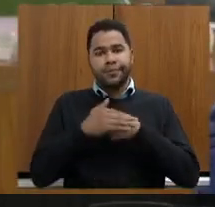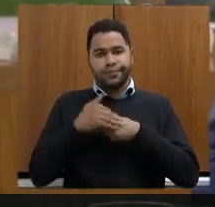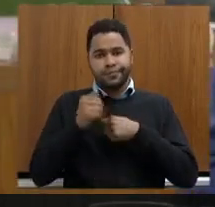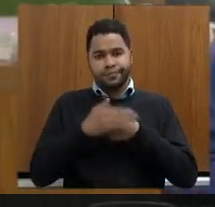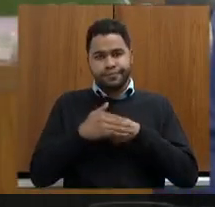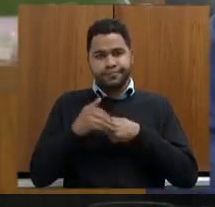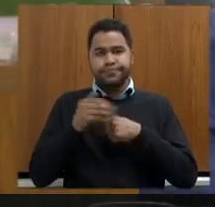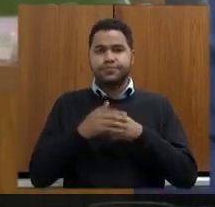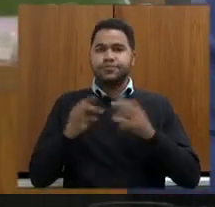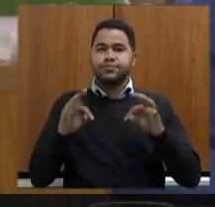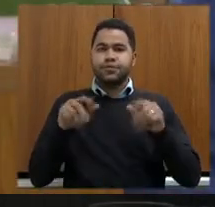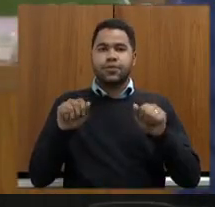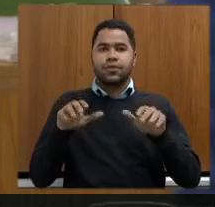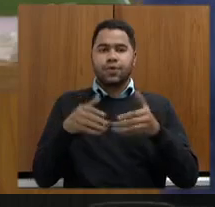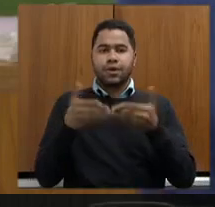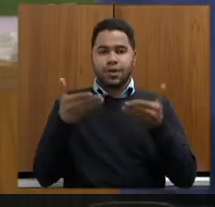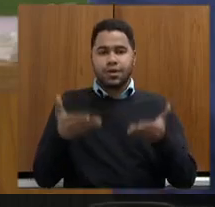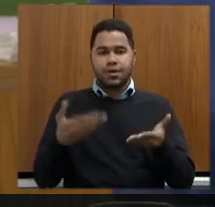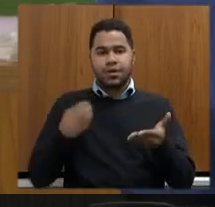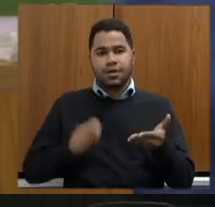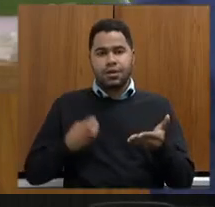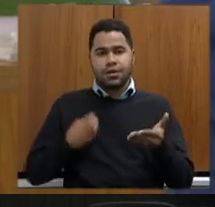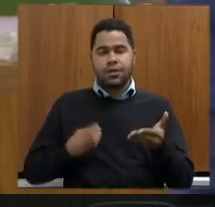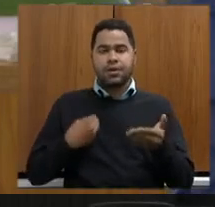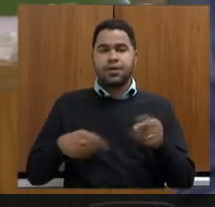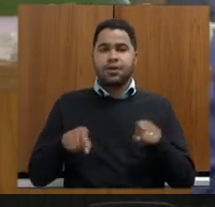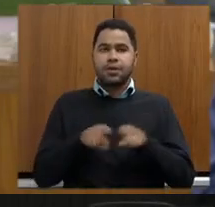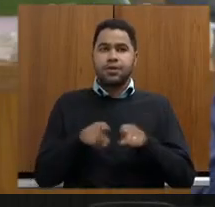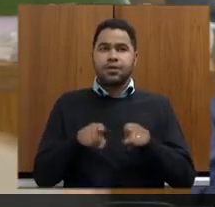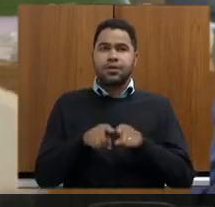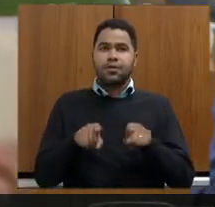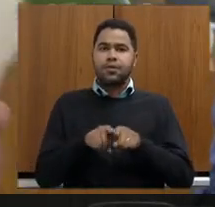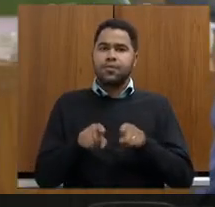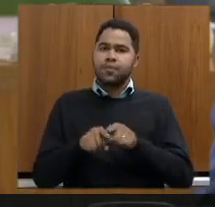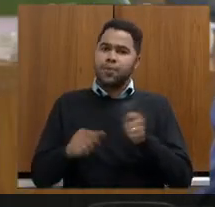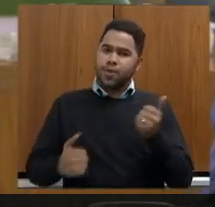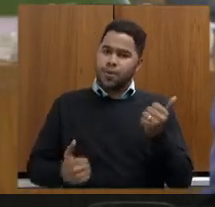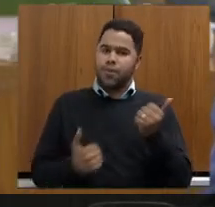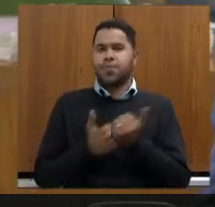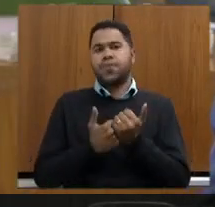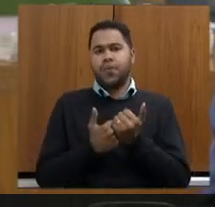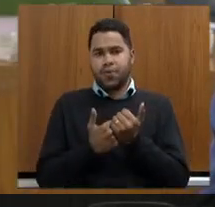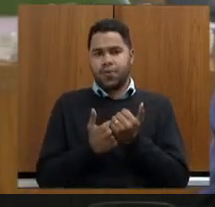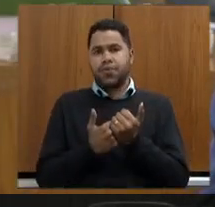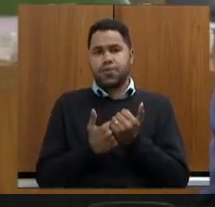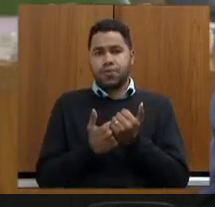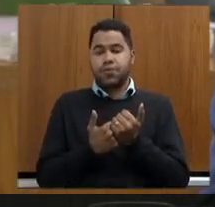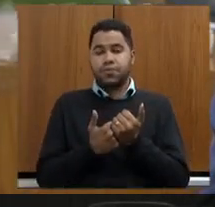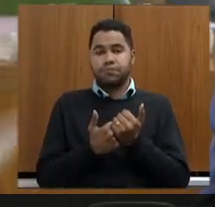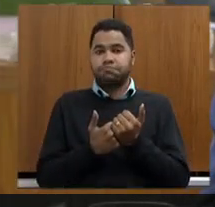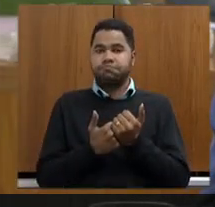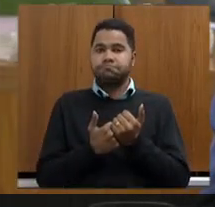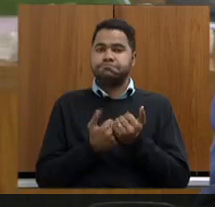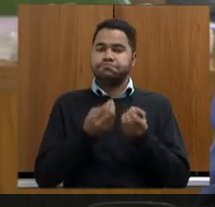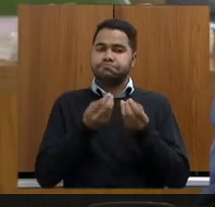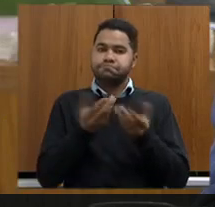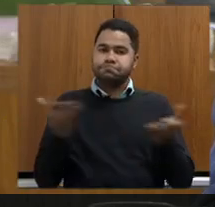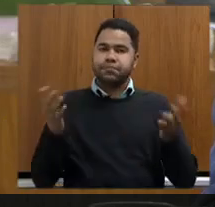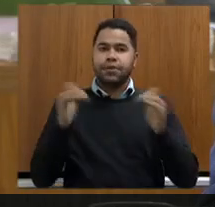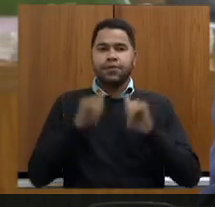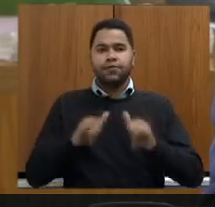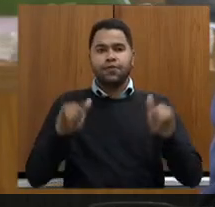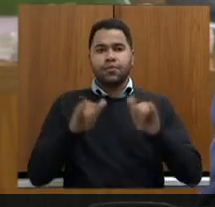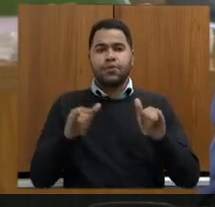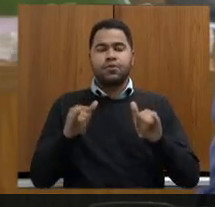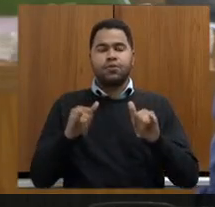carinho toda a equipe que aqui está também prestar apoio e fornecer as informações